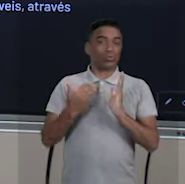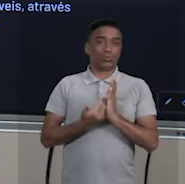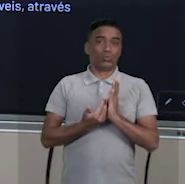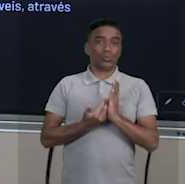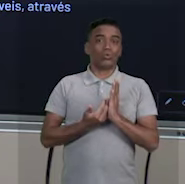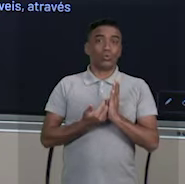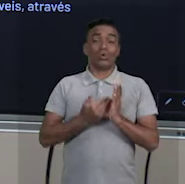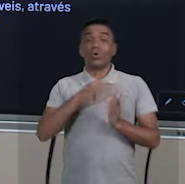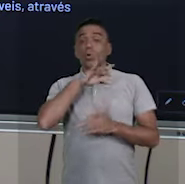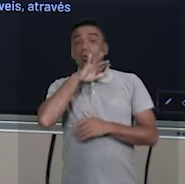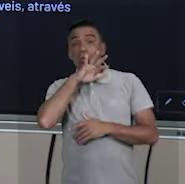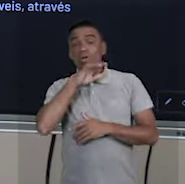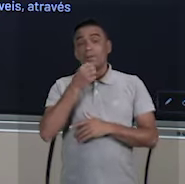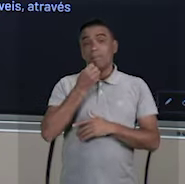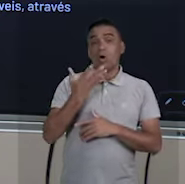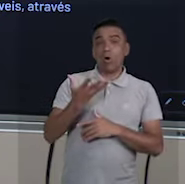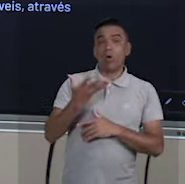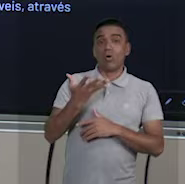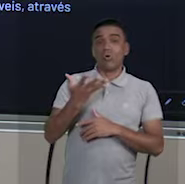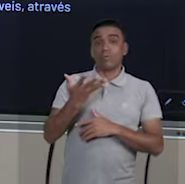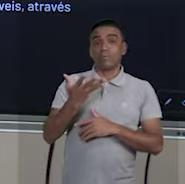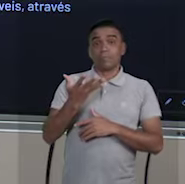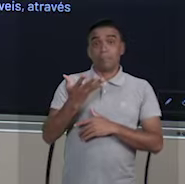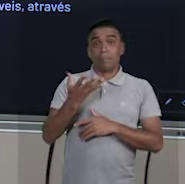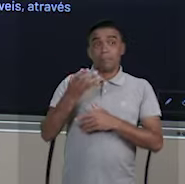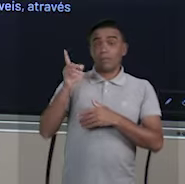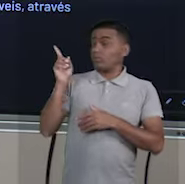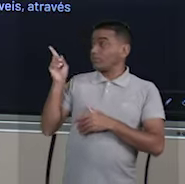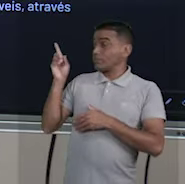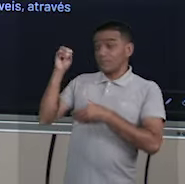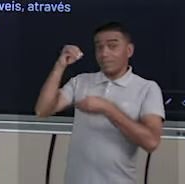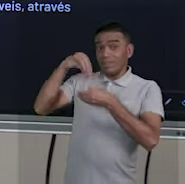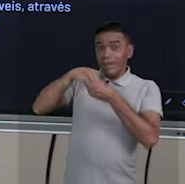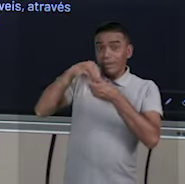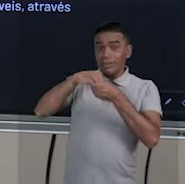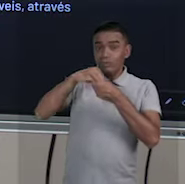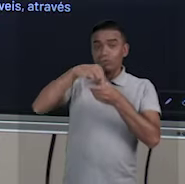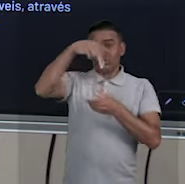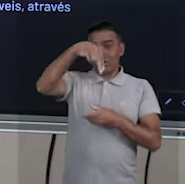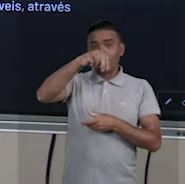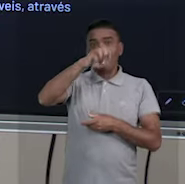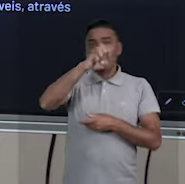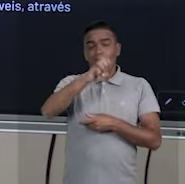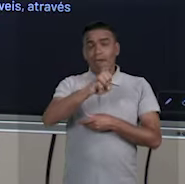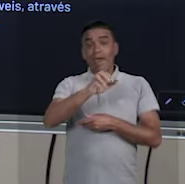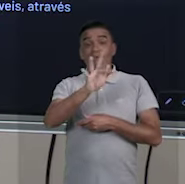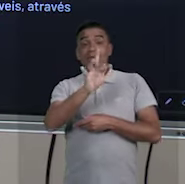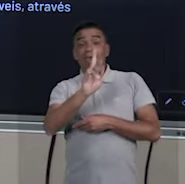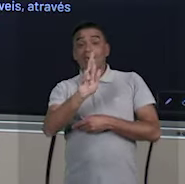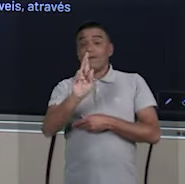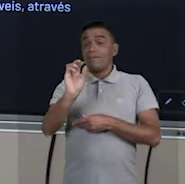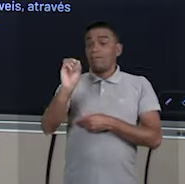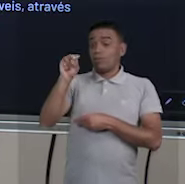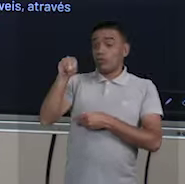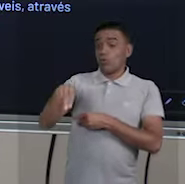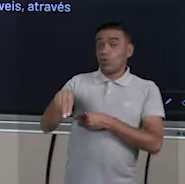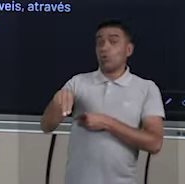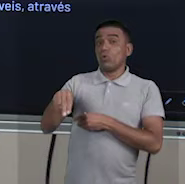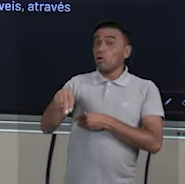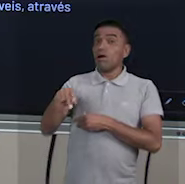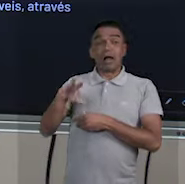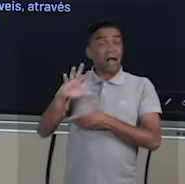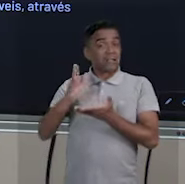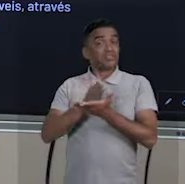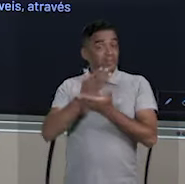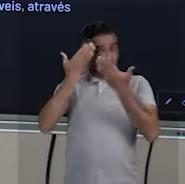está filtrando. Então, ele está mandando para dentro desse néfron coisas que pode ser que o meu corpo precise ainda. Então, o